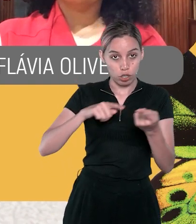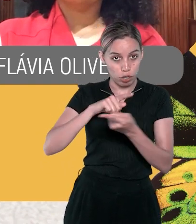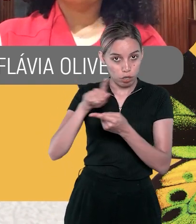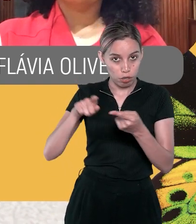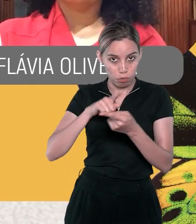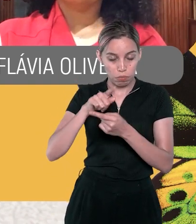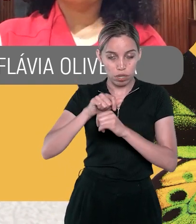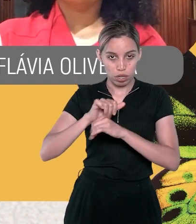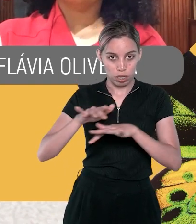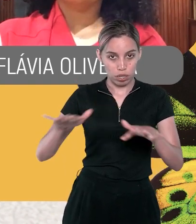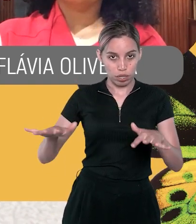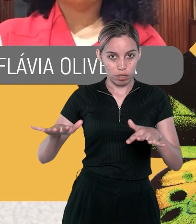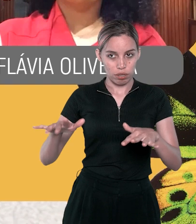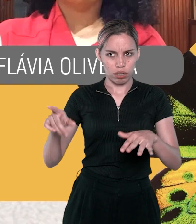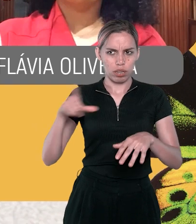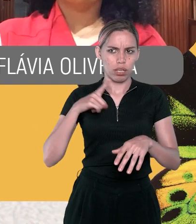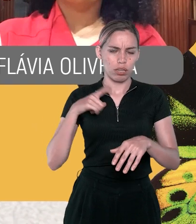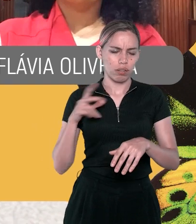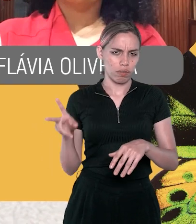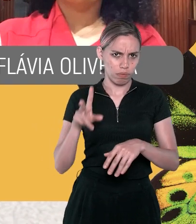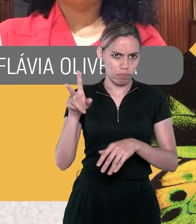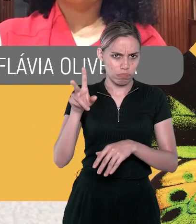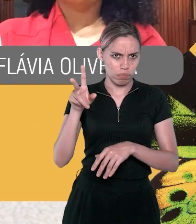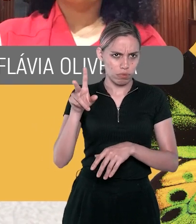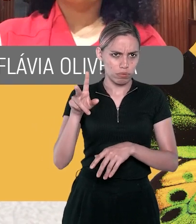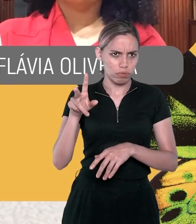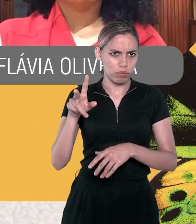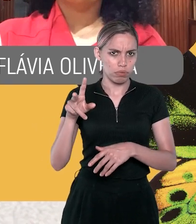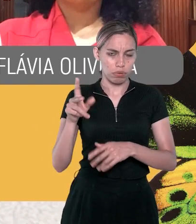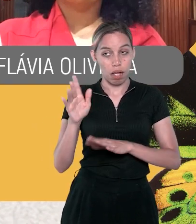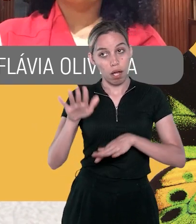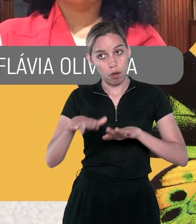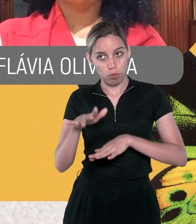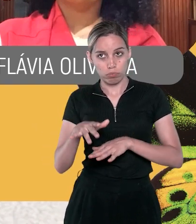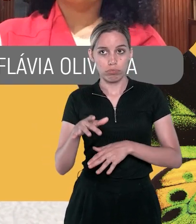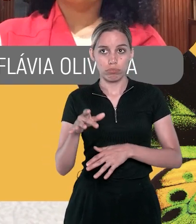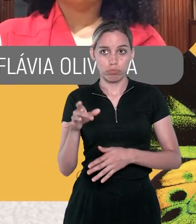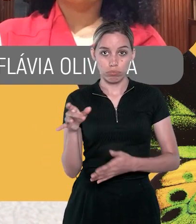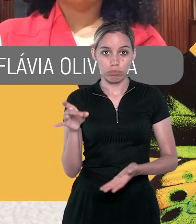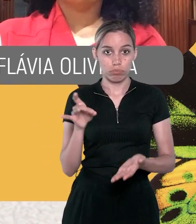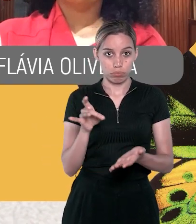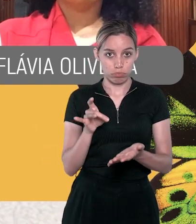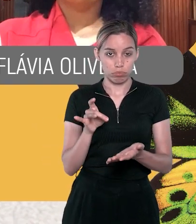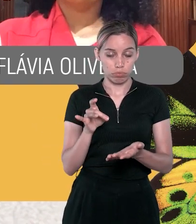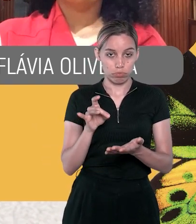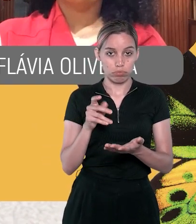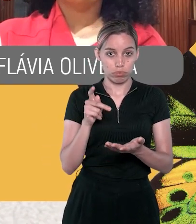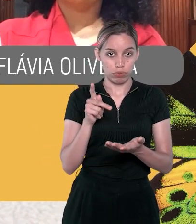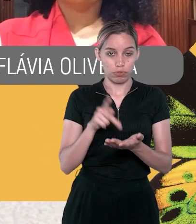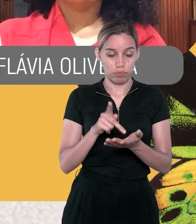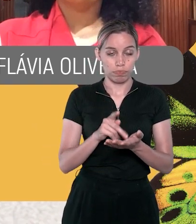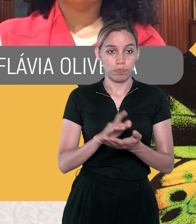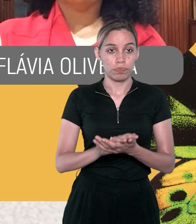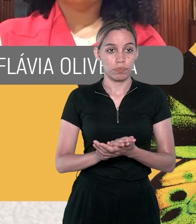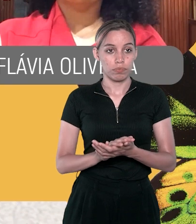deles com razão, mas o fato é o seguinte, ela te traz, ela arrebenta